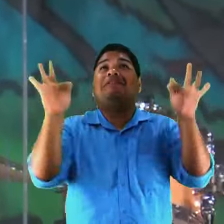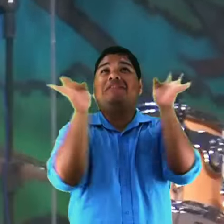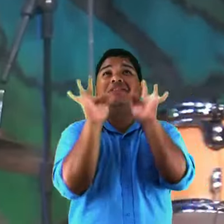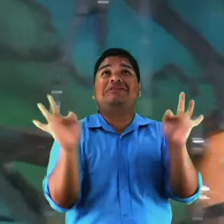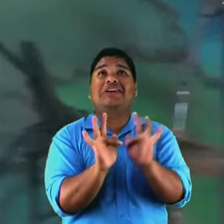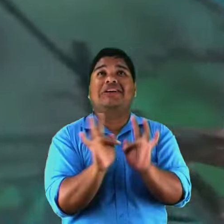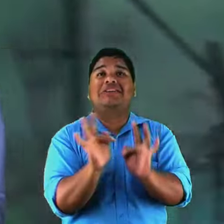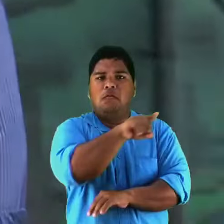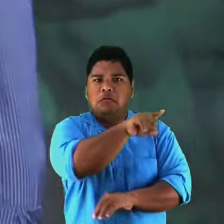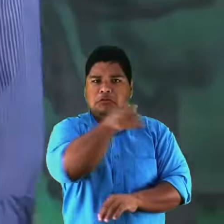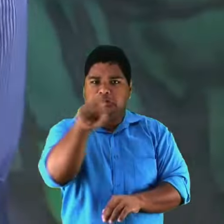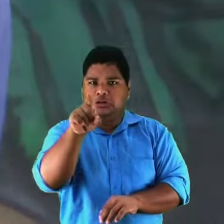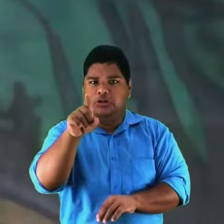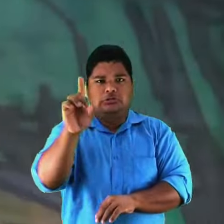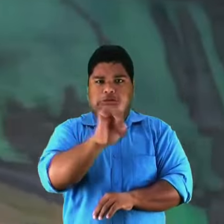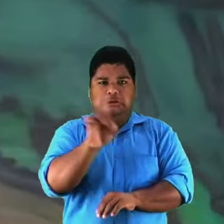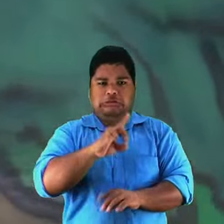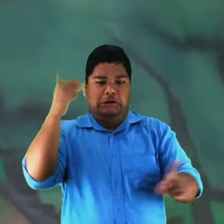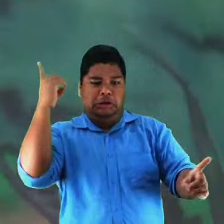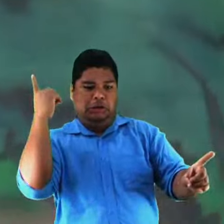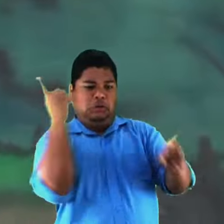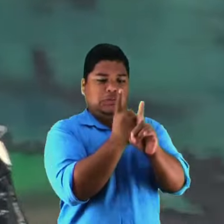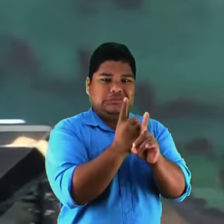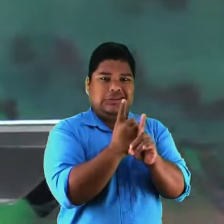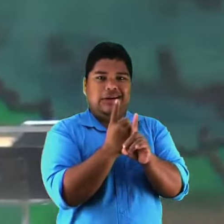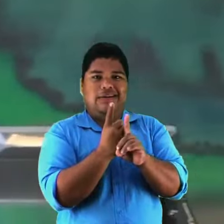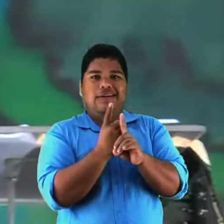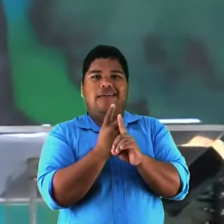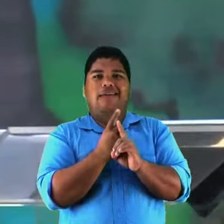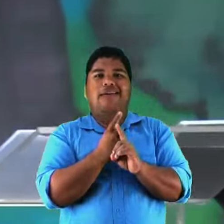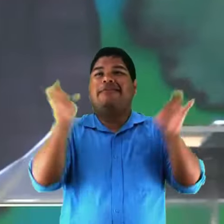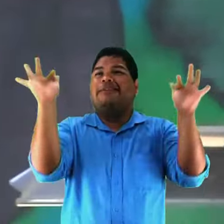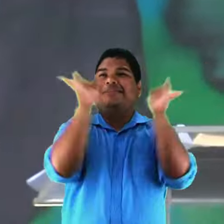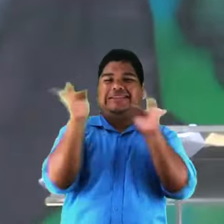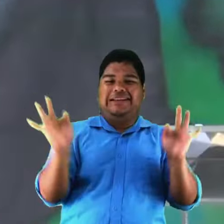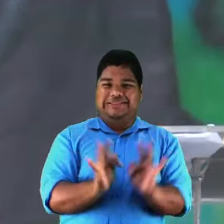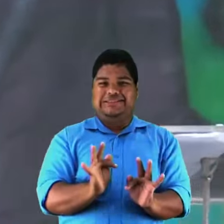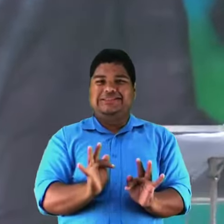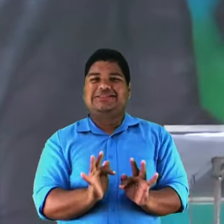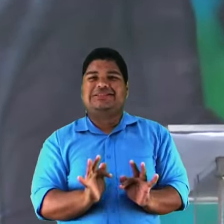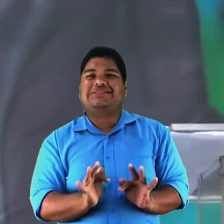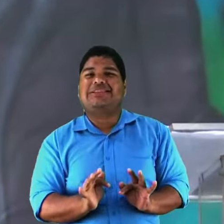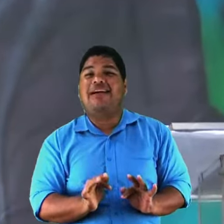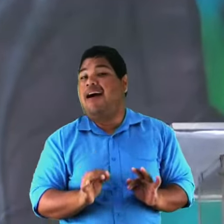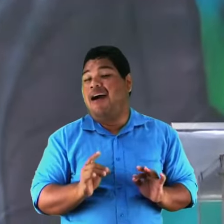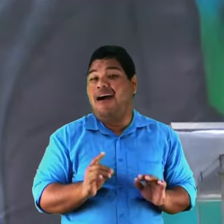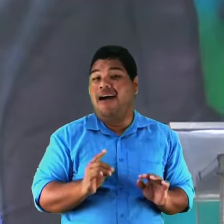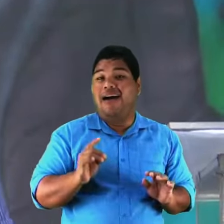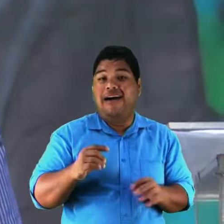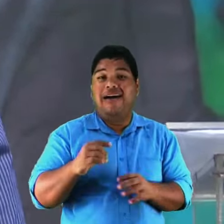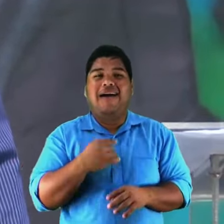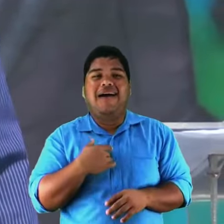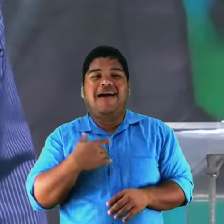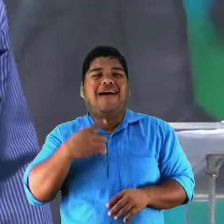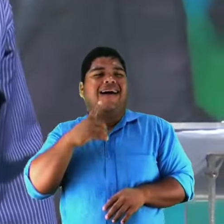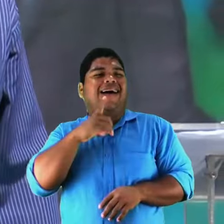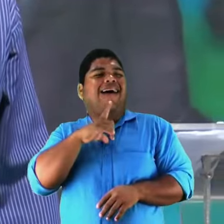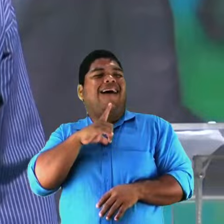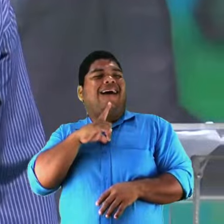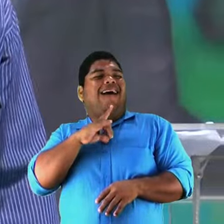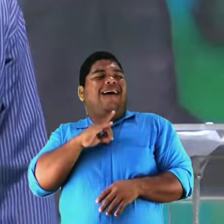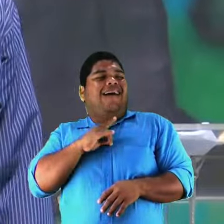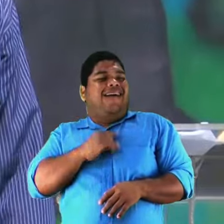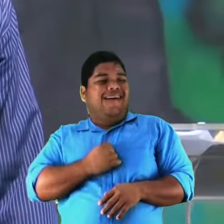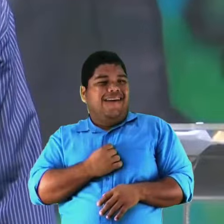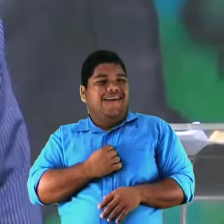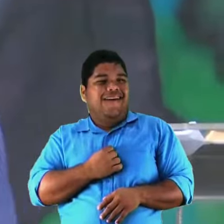felicidade, você nunca vai encontrar o ser pleno, a felicidade, a autorrealização, porque nós fomos criados